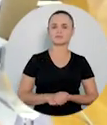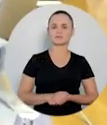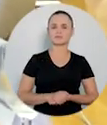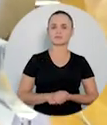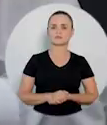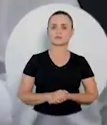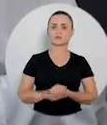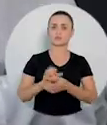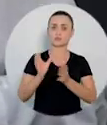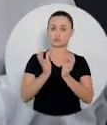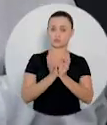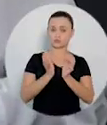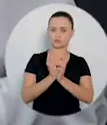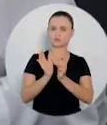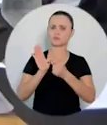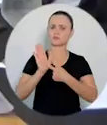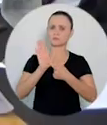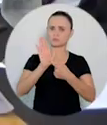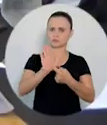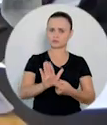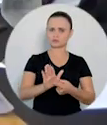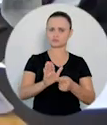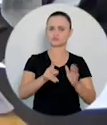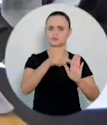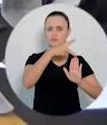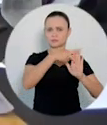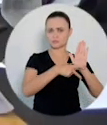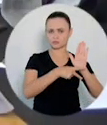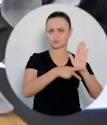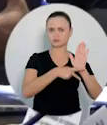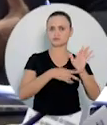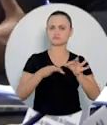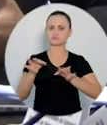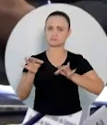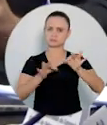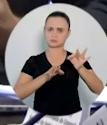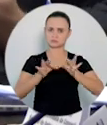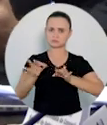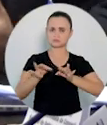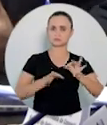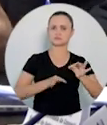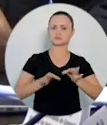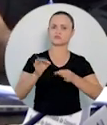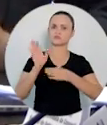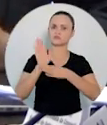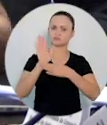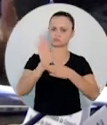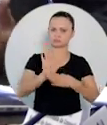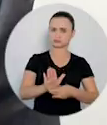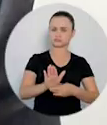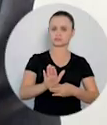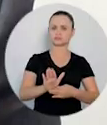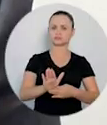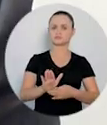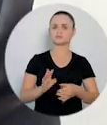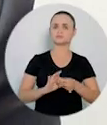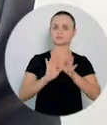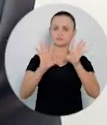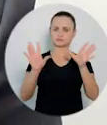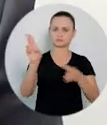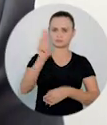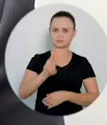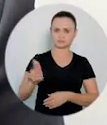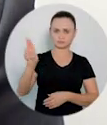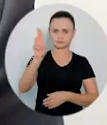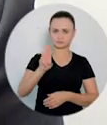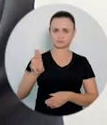o grupo apresentou o balanço das ações já realizadas em defesa da autonomia universitária. A comissão tem trabalhado